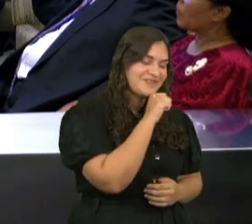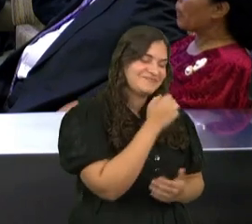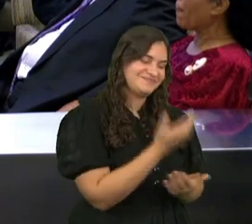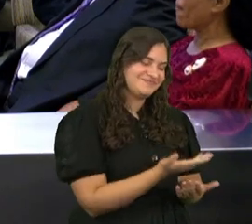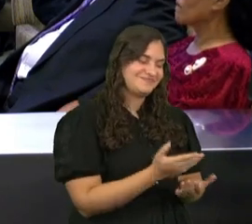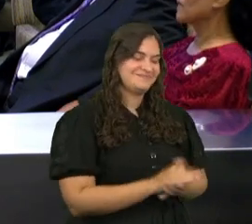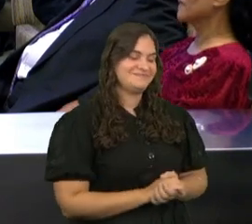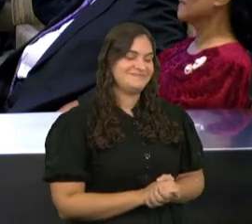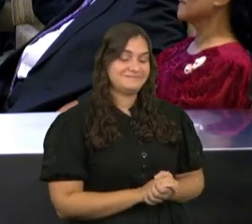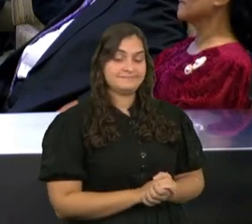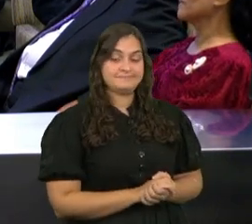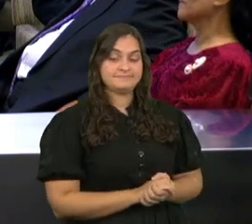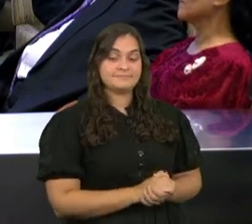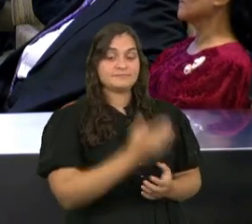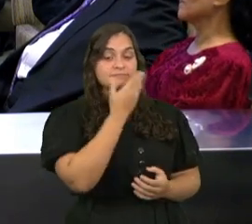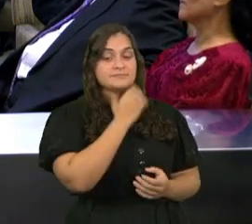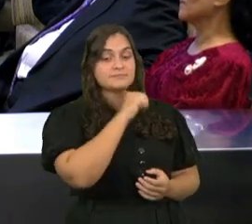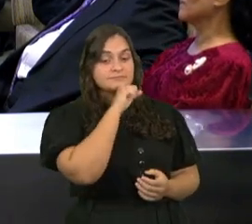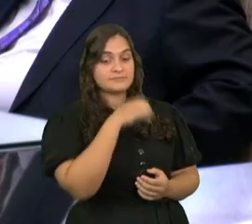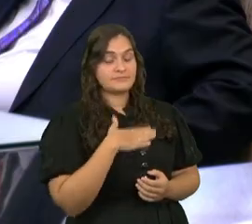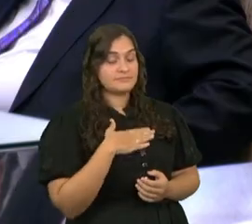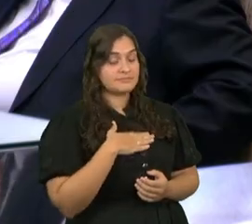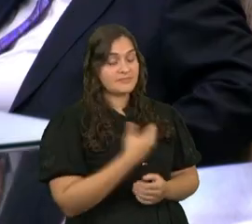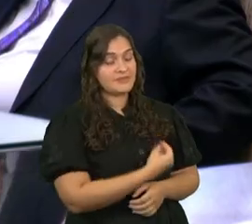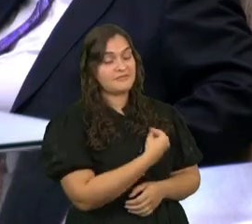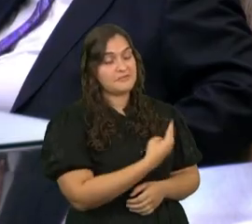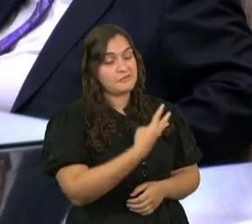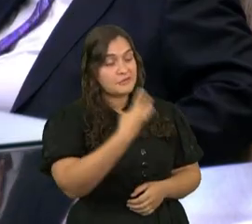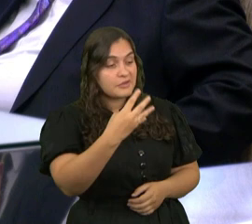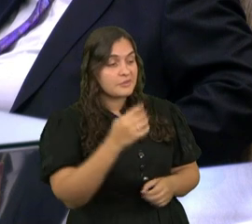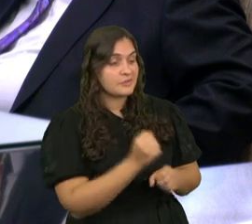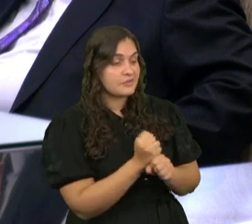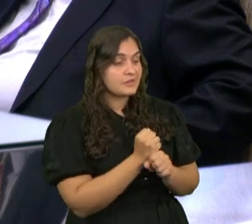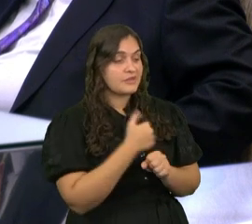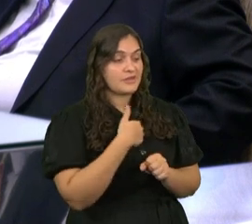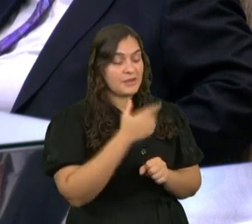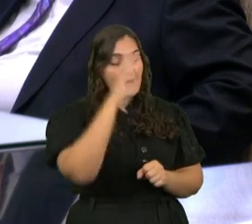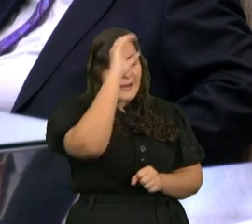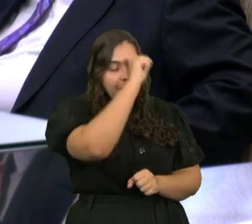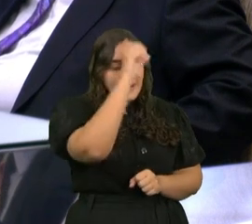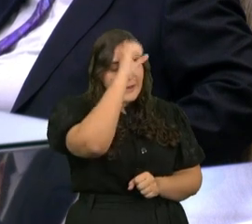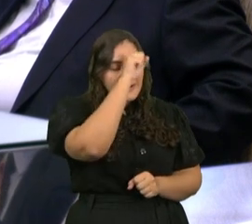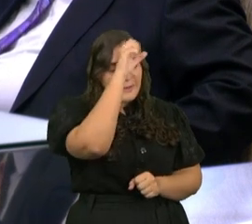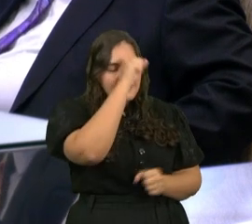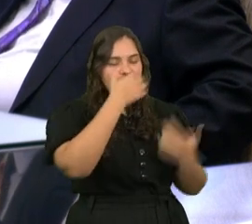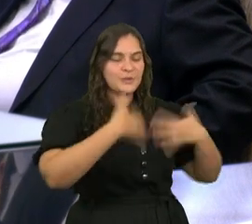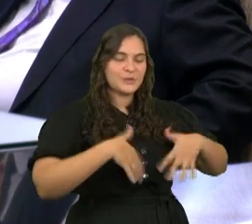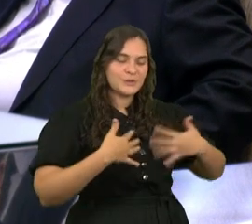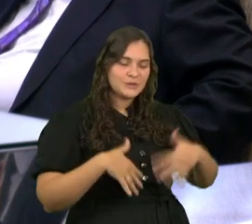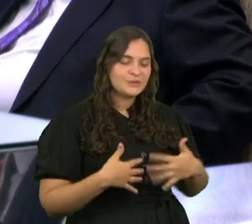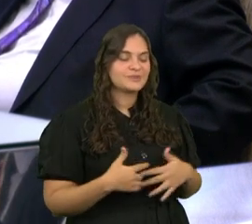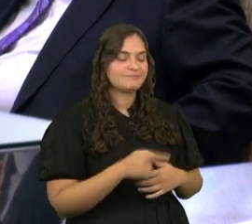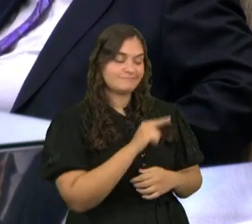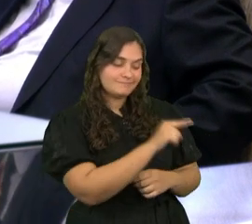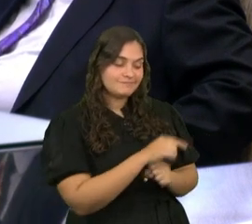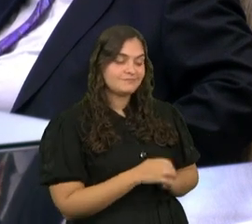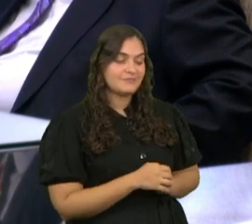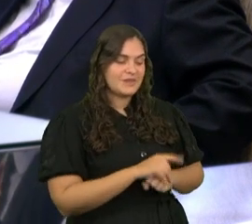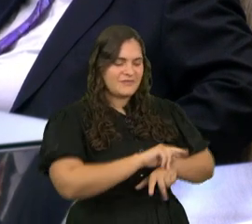Pai, nesses 44 anos da minha vida, eu tenho aprendido muito com o Senhor, muitas lições,